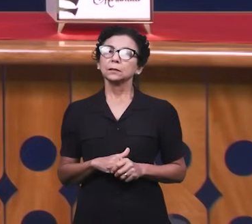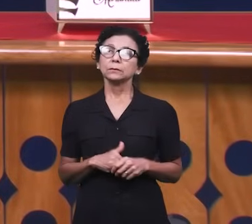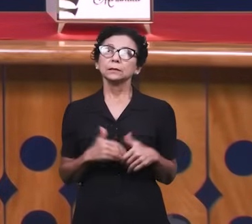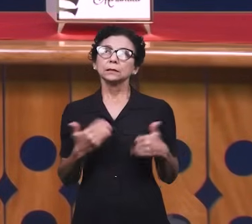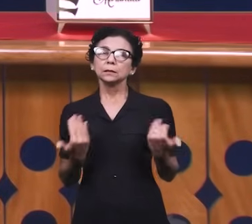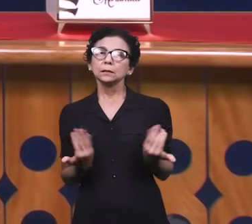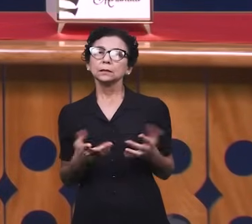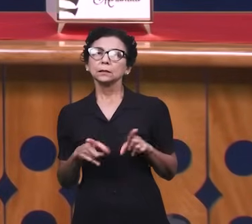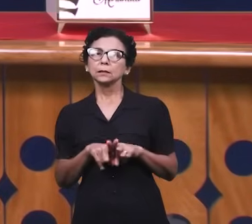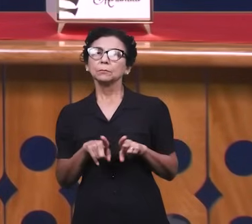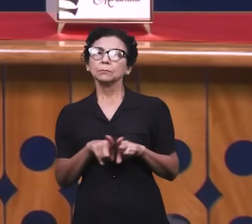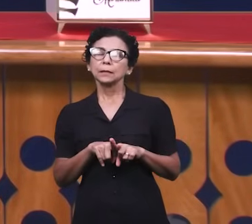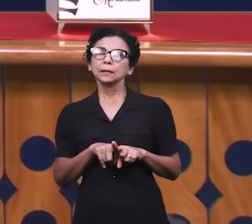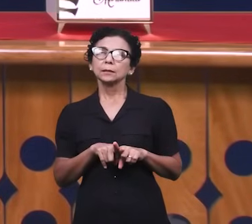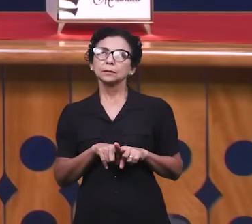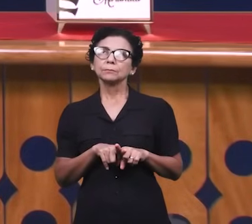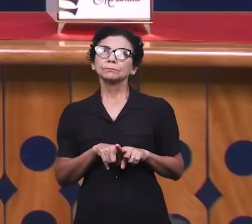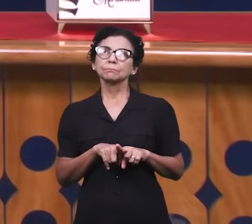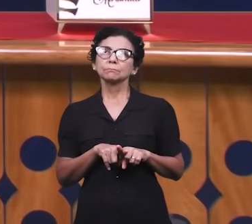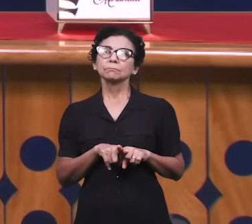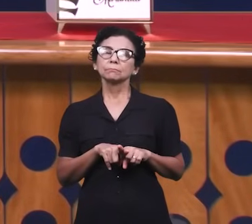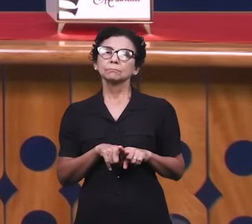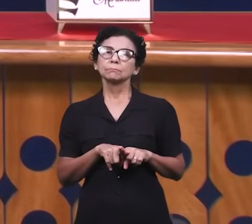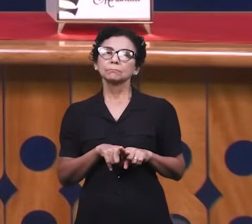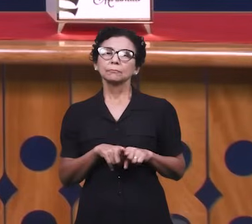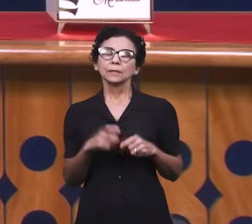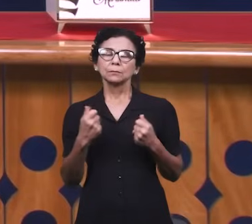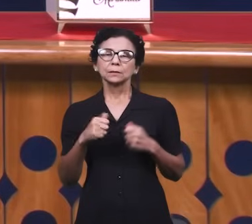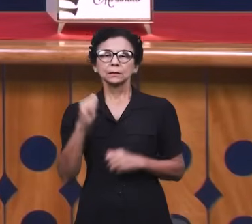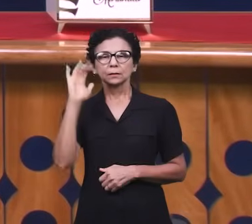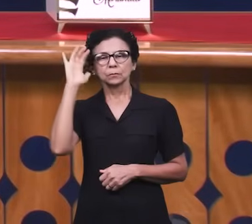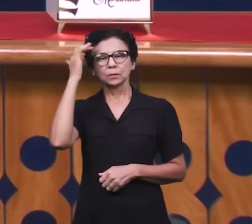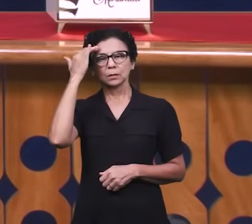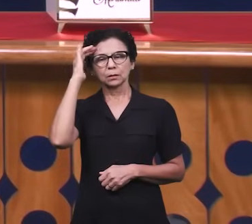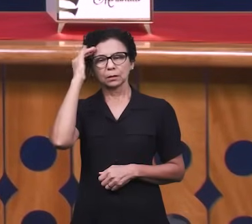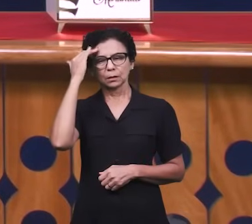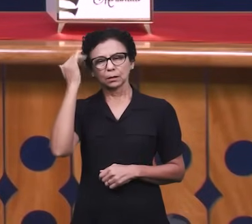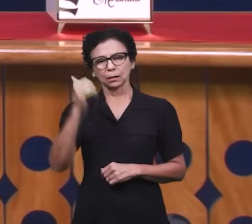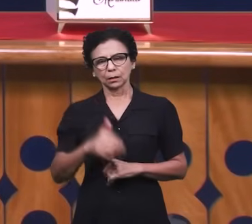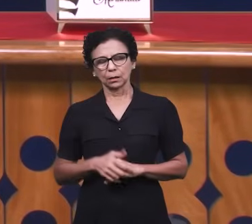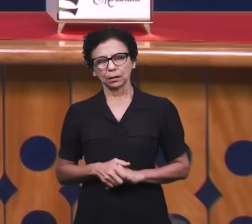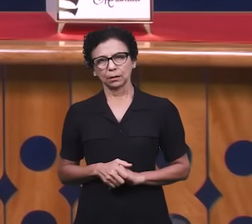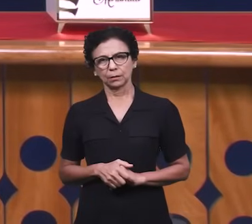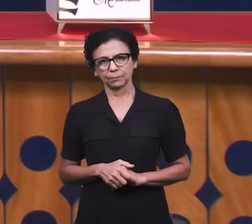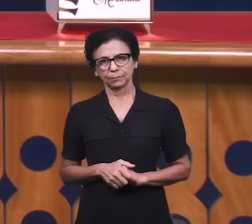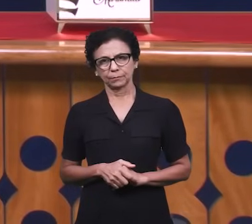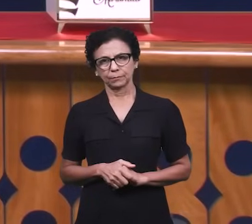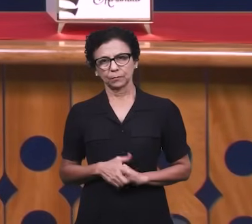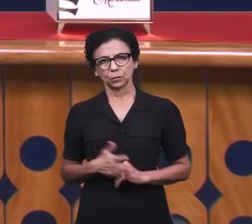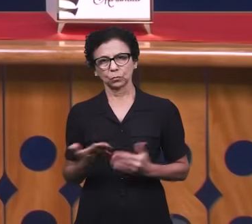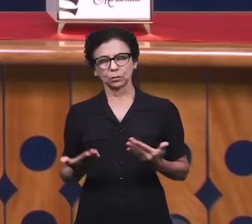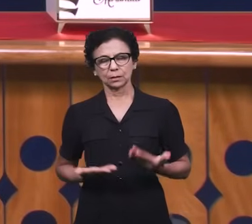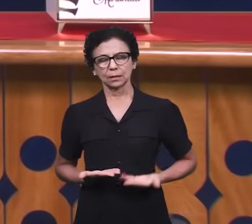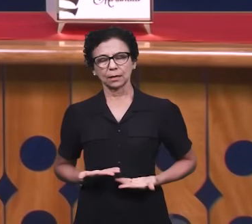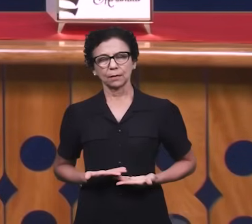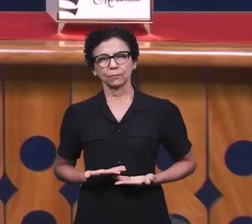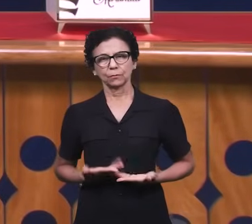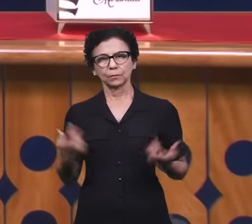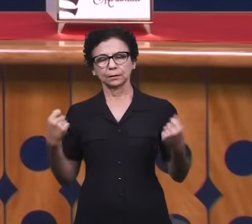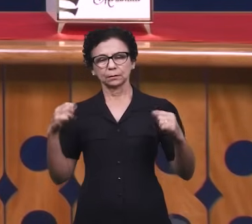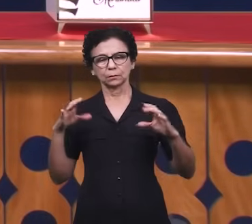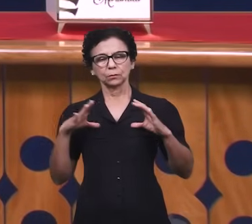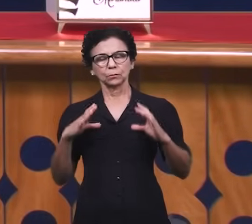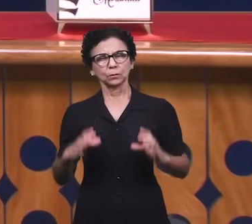como um entendimento de uma postura que o servo precisa ter. Podemos